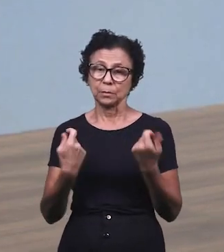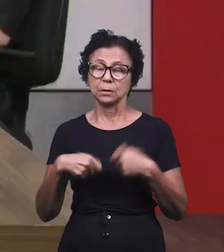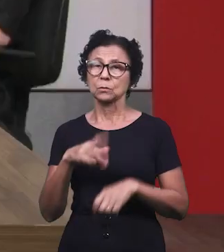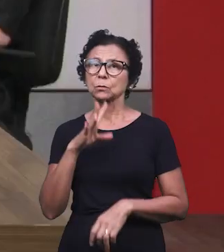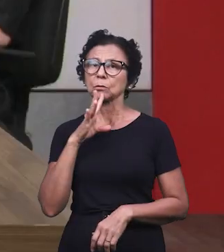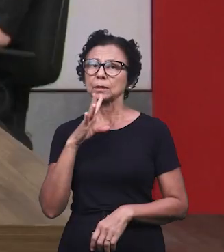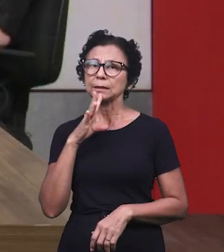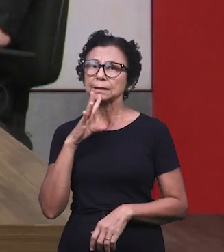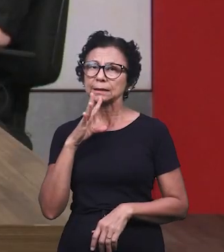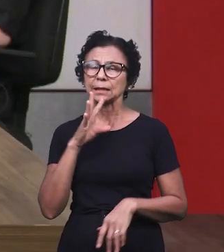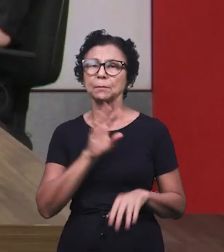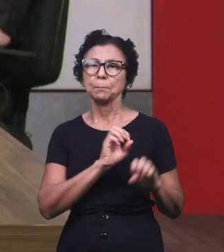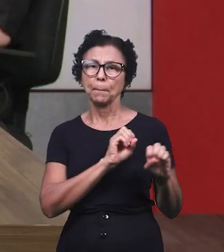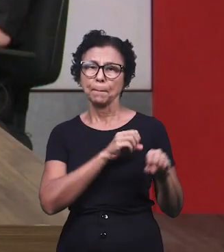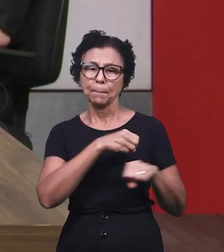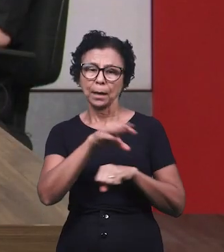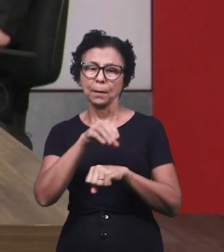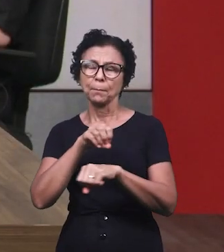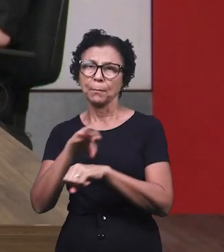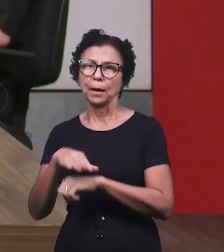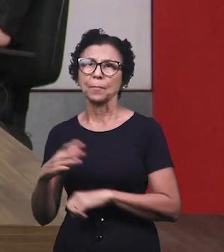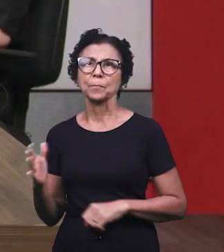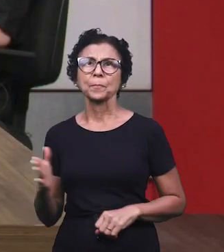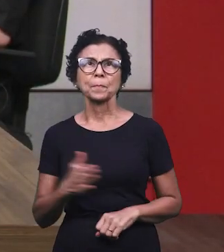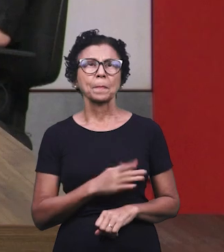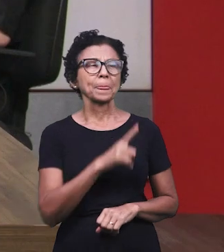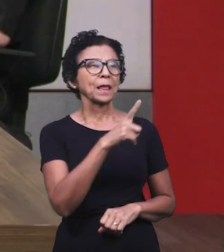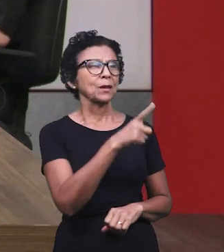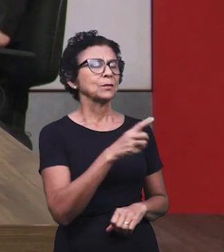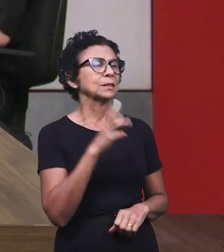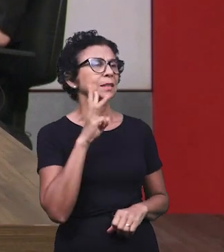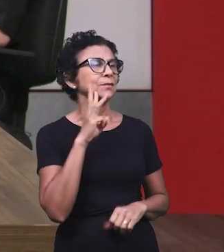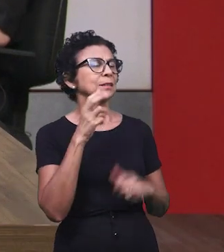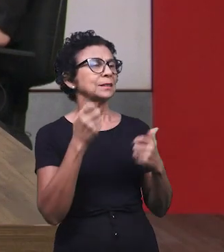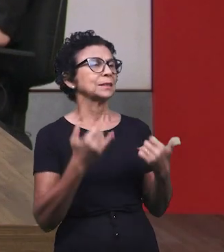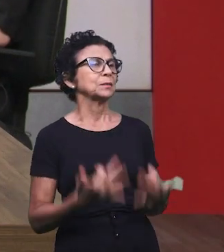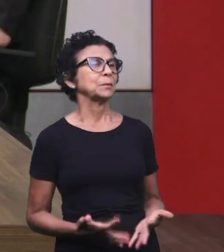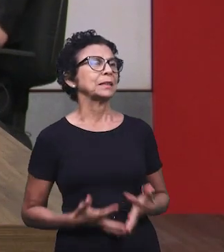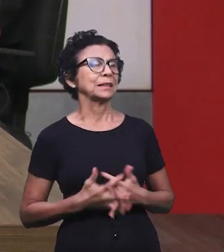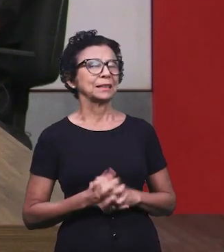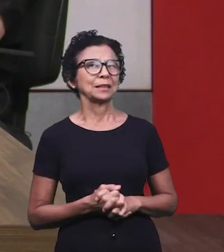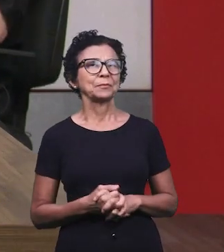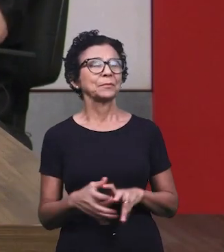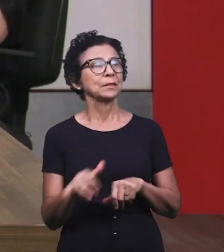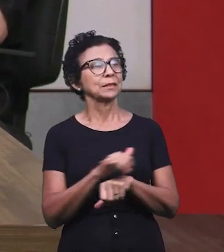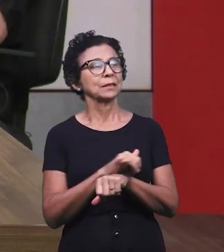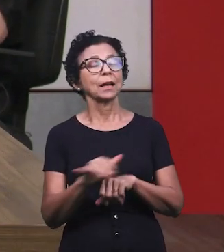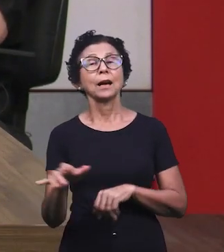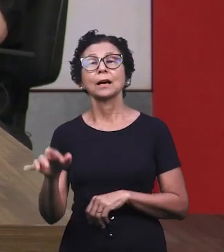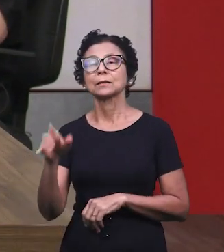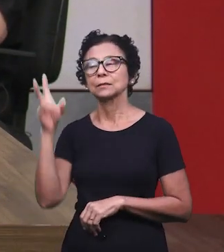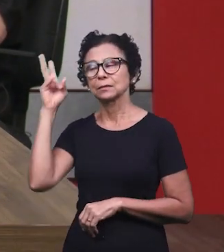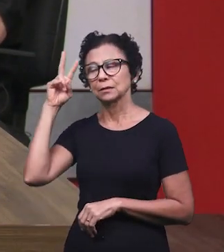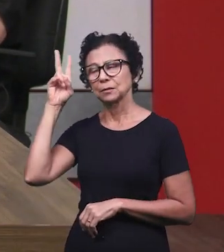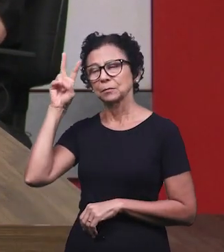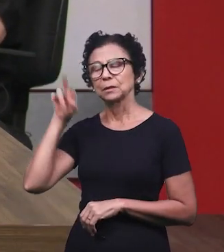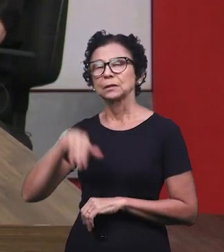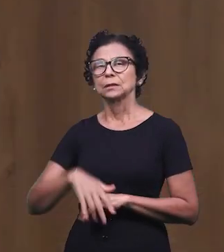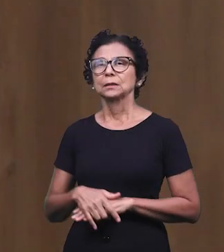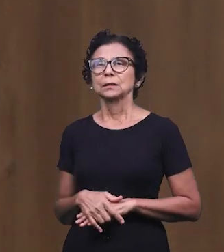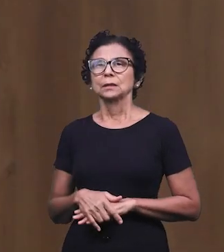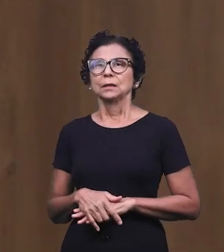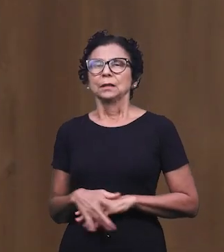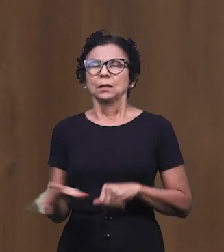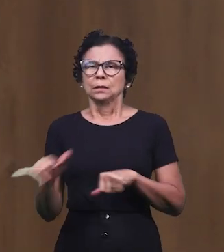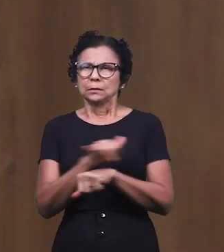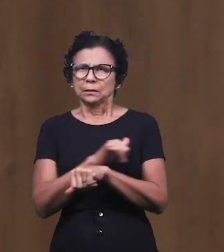sentido. e esse sentido seria o quê, Nessa? Vai, Uma das Nessa. estratégias que a gente poderia trazer. Mas sempre lembrando aos irmãos que as estratégias que